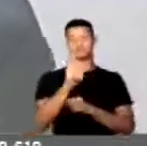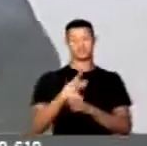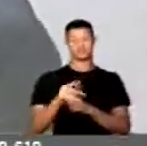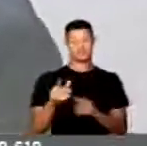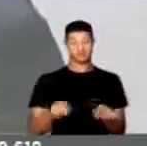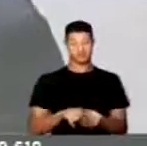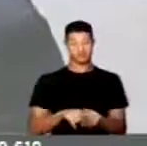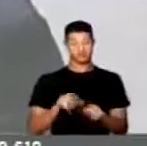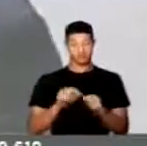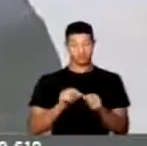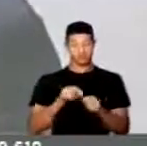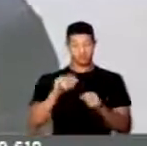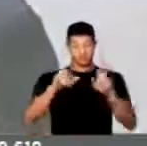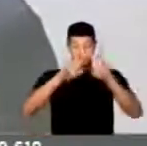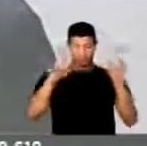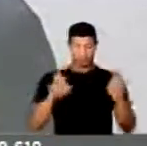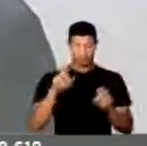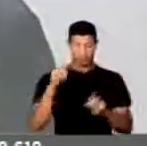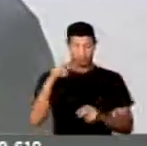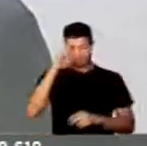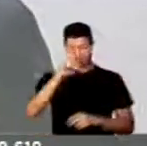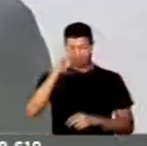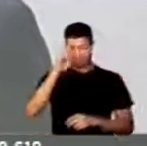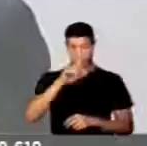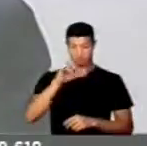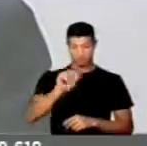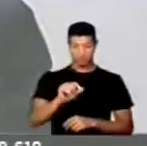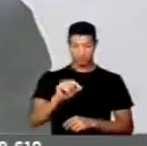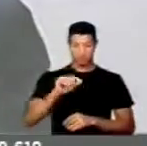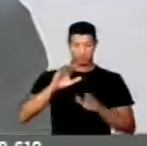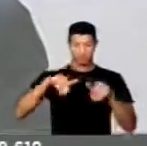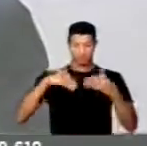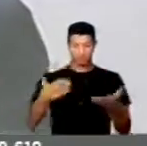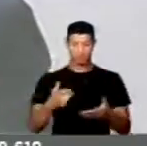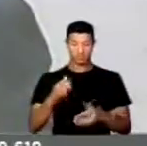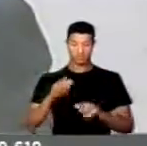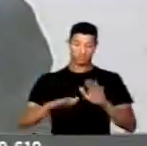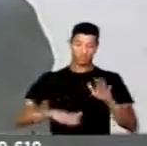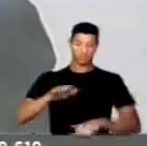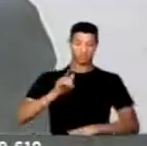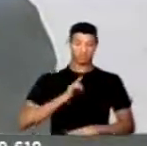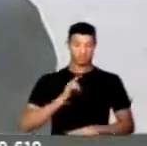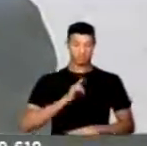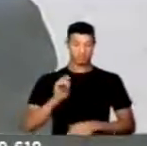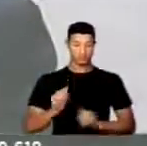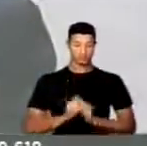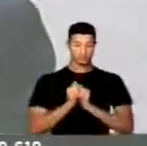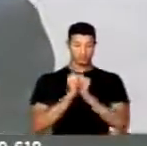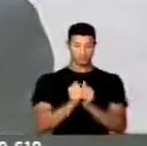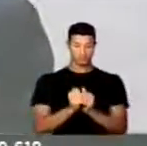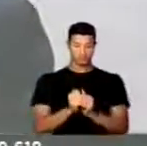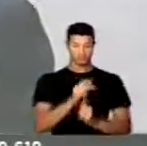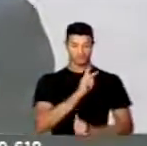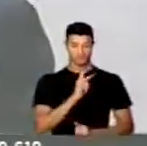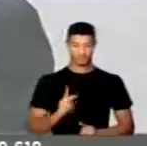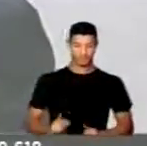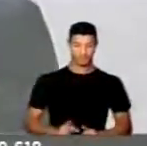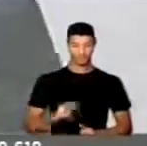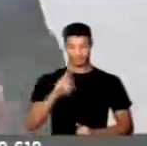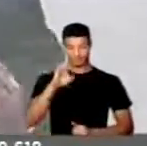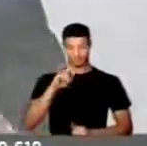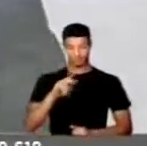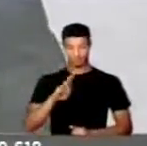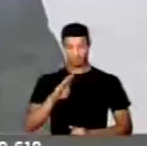E farei questão de lembrar isso quando, porventura, estiver junto ao presidente da